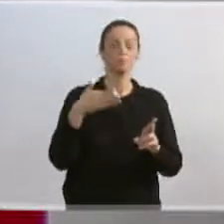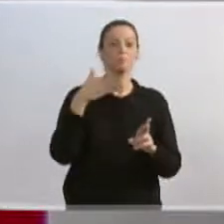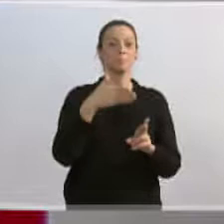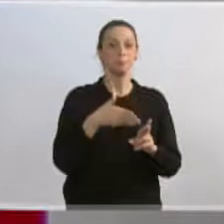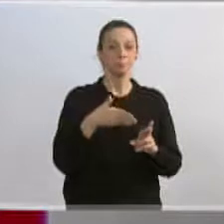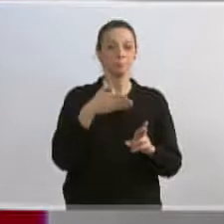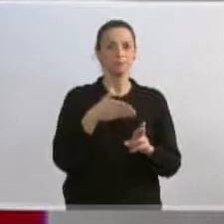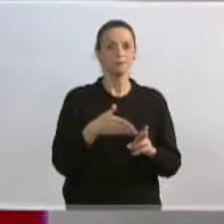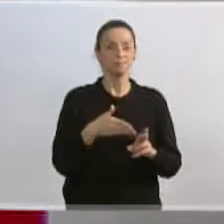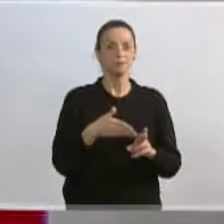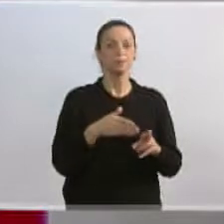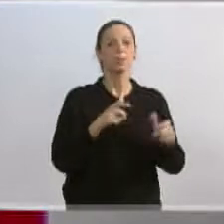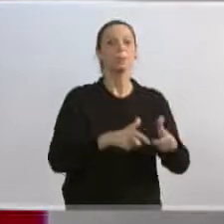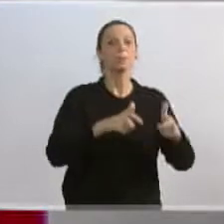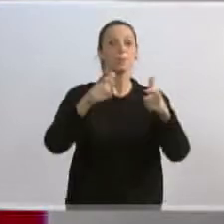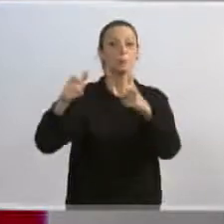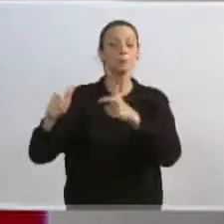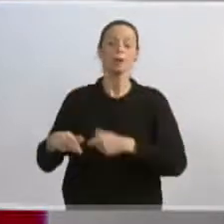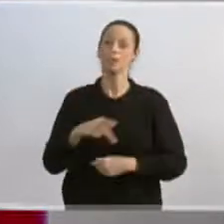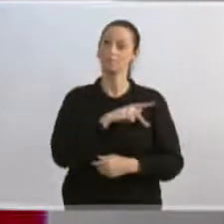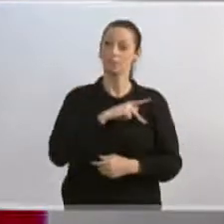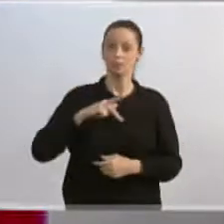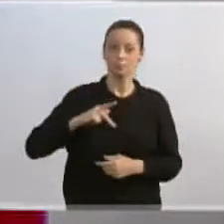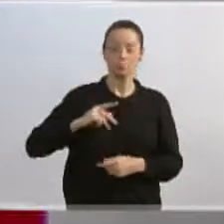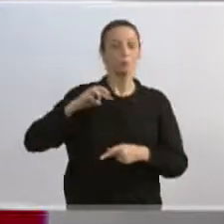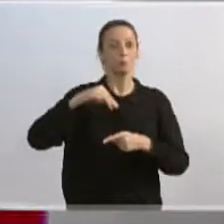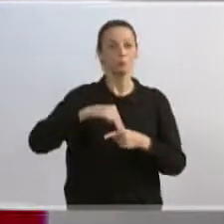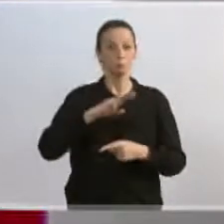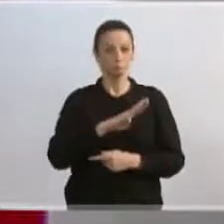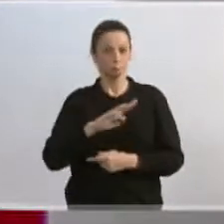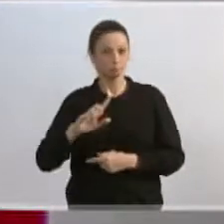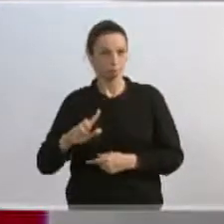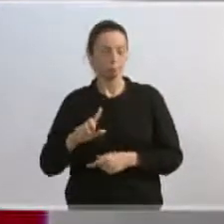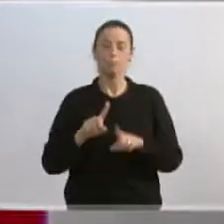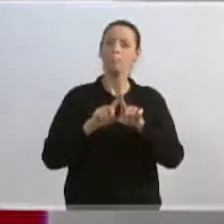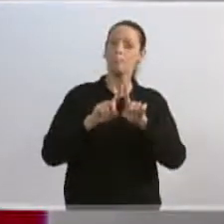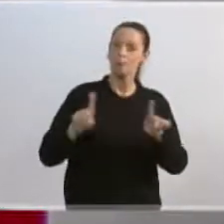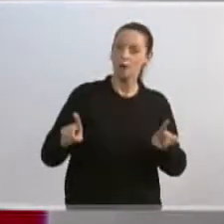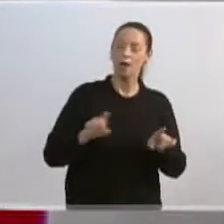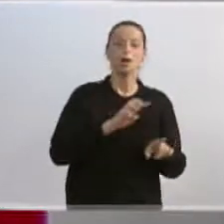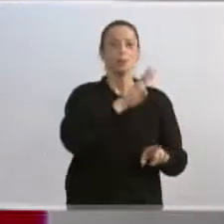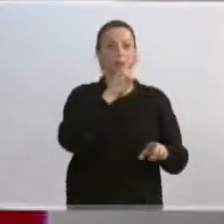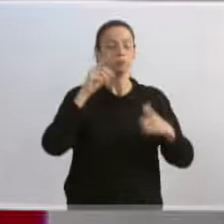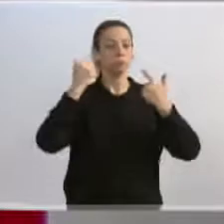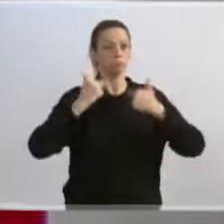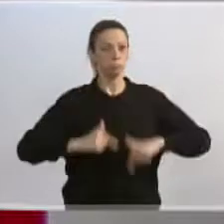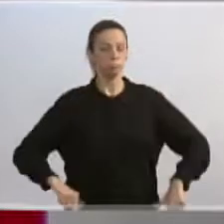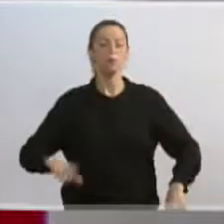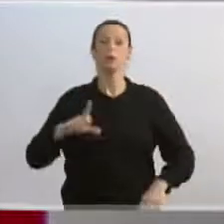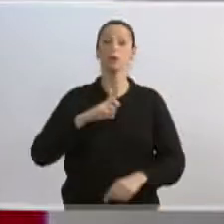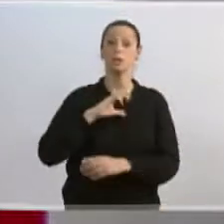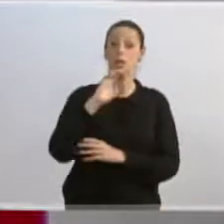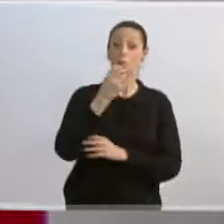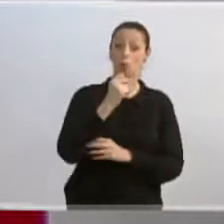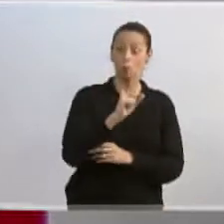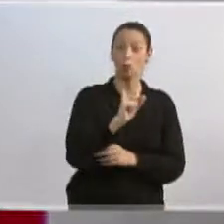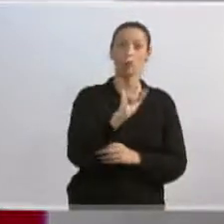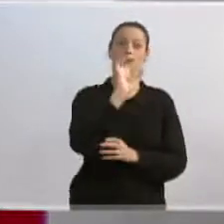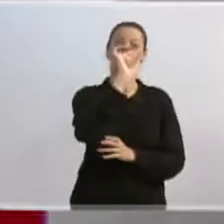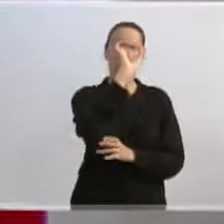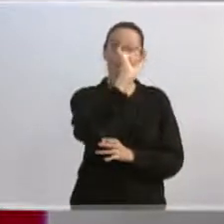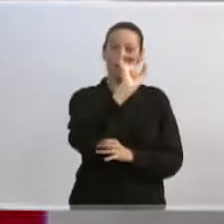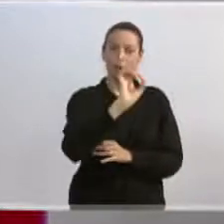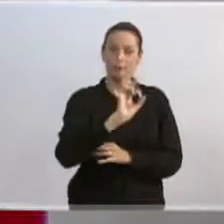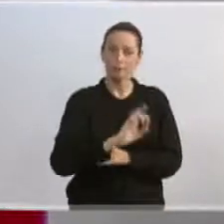unidades públicas do município de blumenau e no site da transparência a 8 ícones muito bem divididos